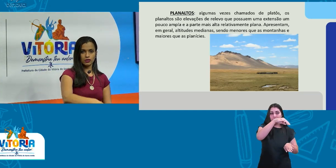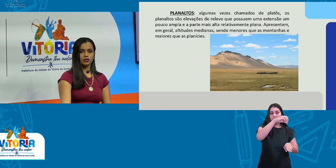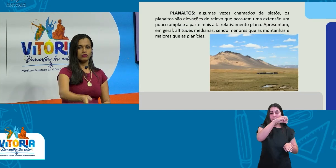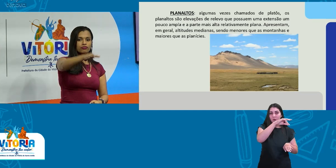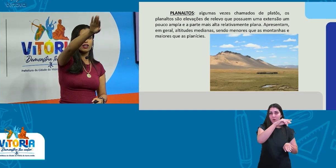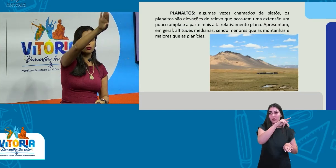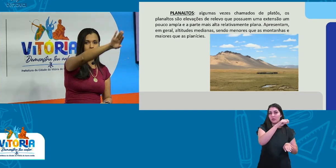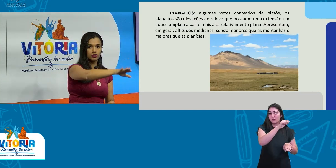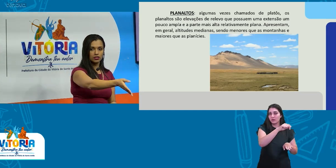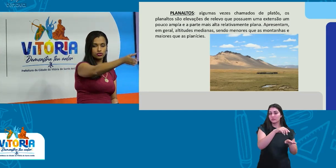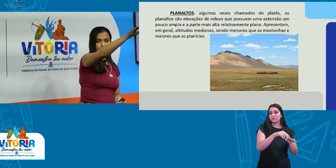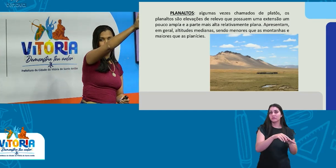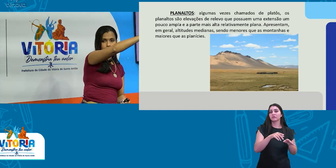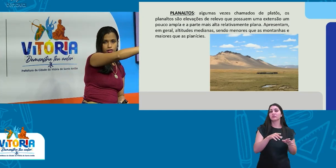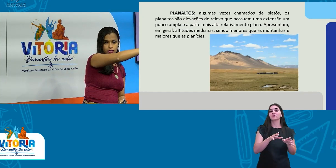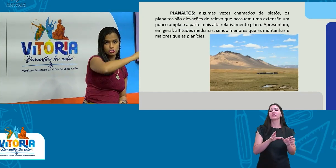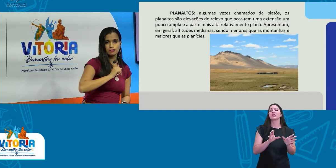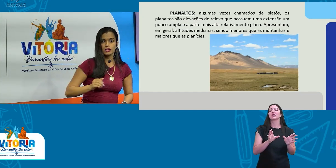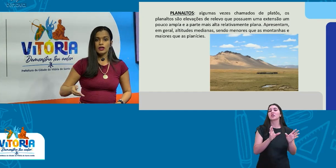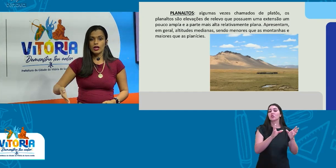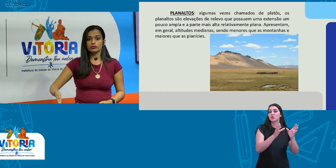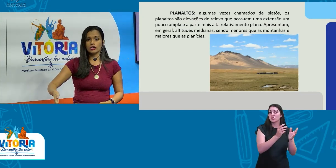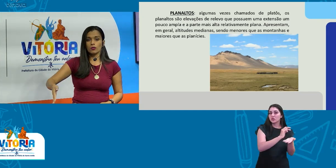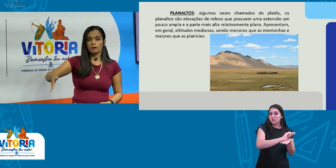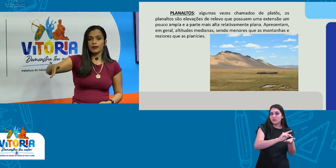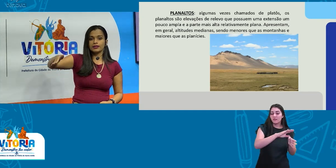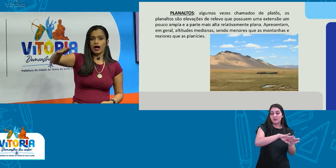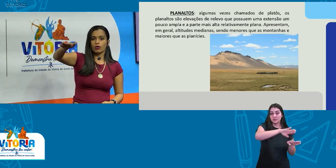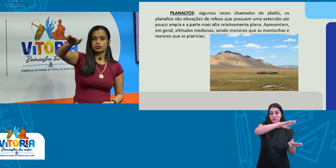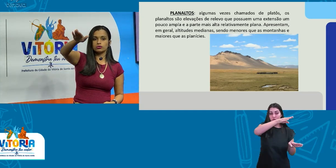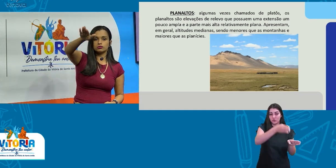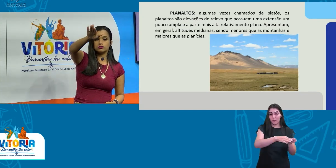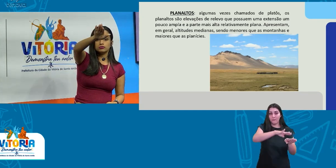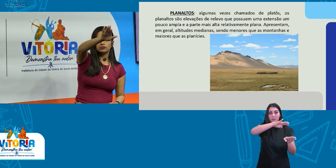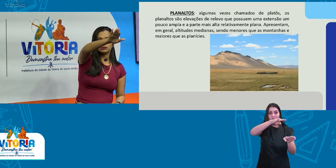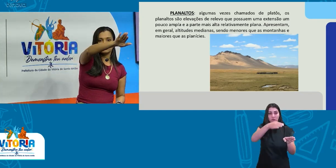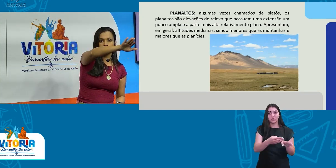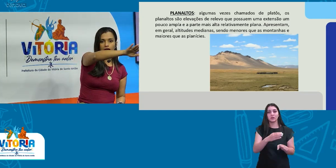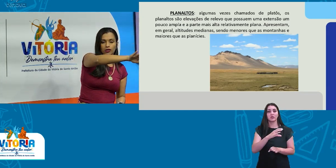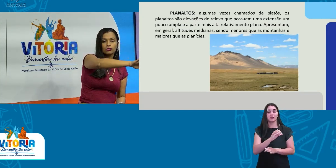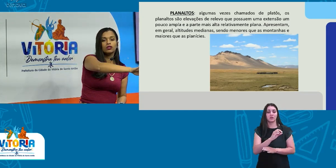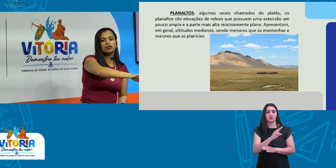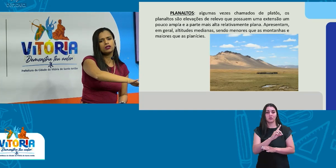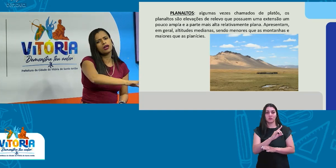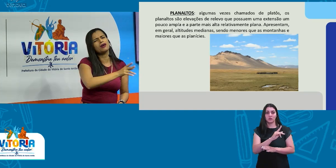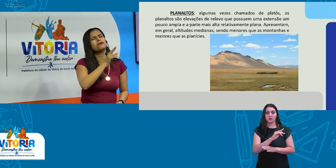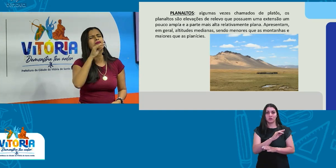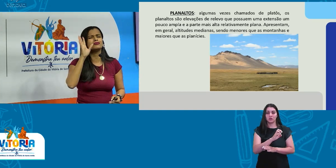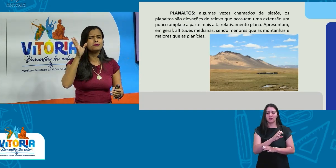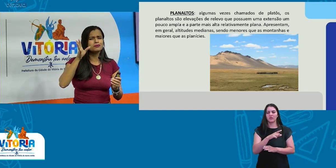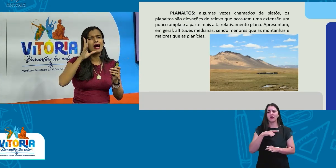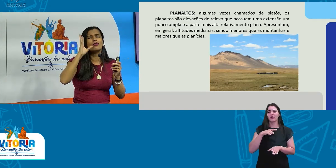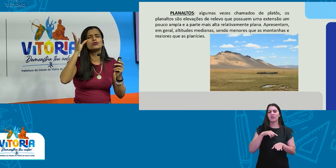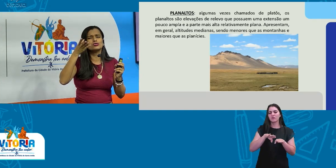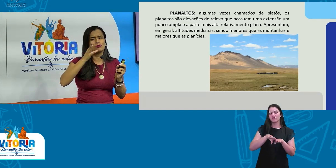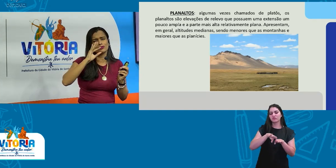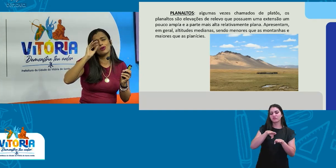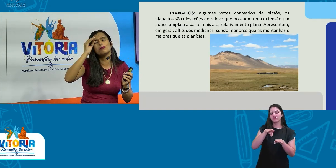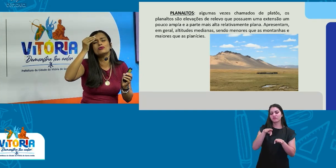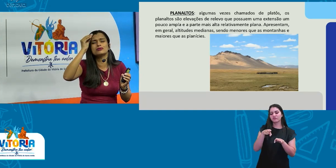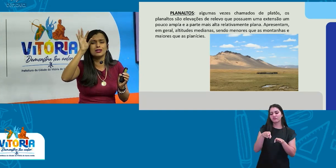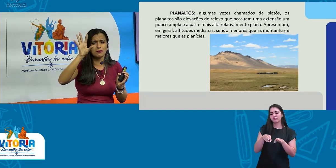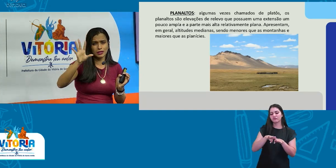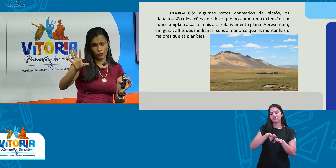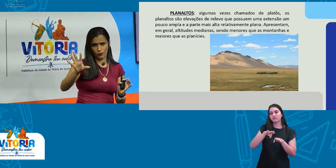certo? Várias montanhas, cordilheiras. Eu tenho um planalto, certo? Que é, a grosso modo,